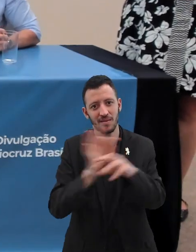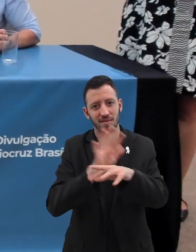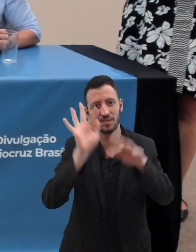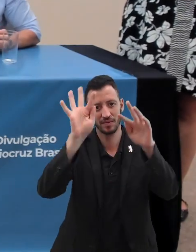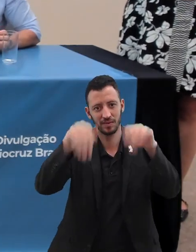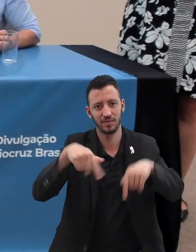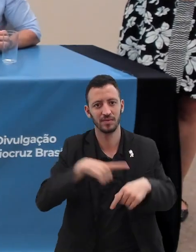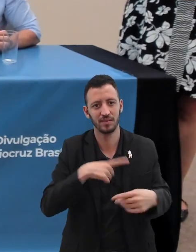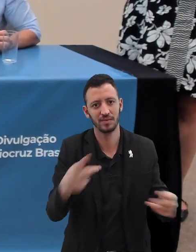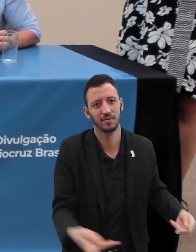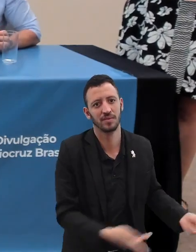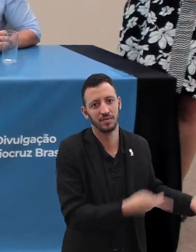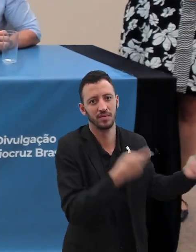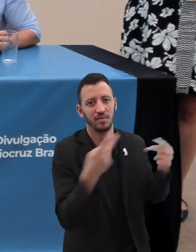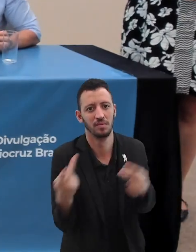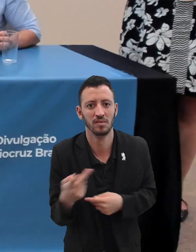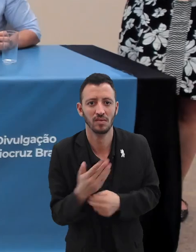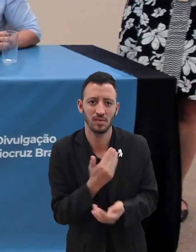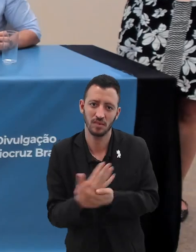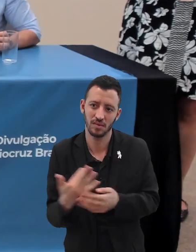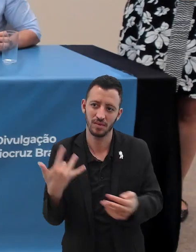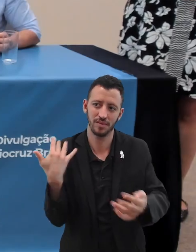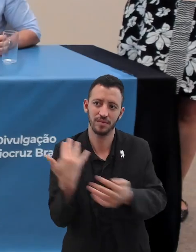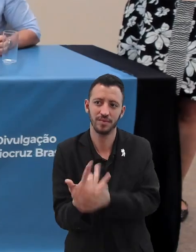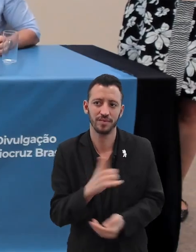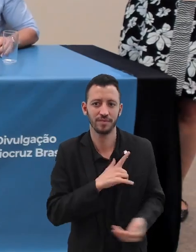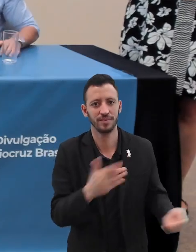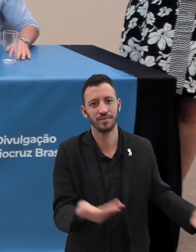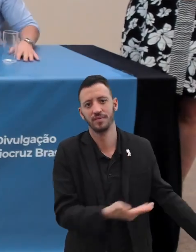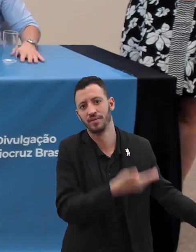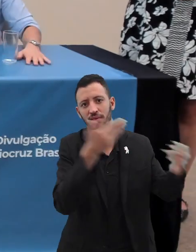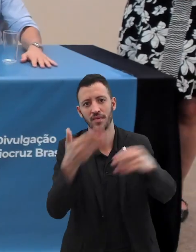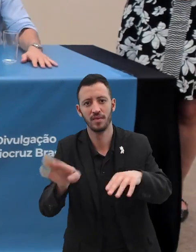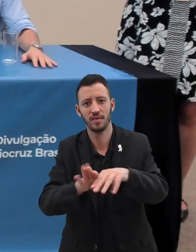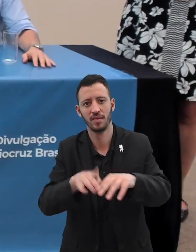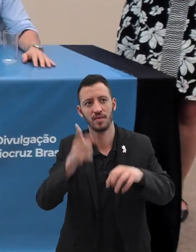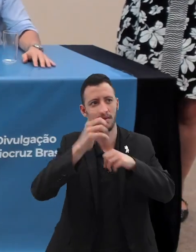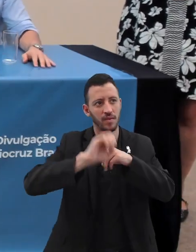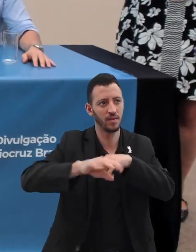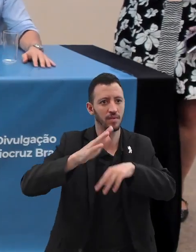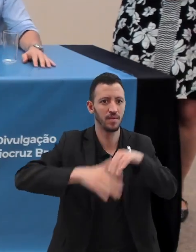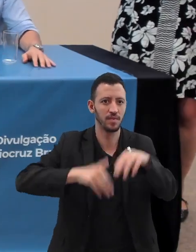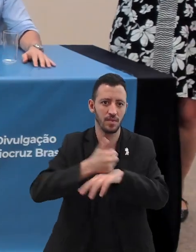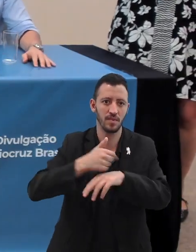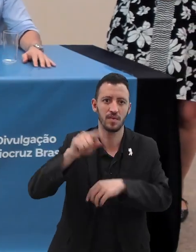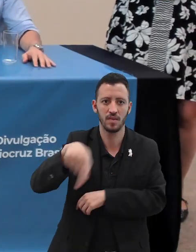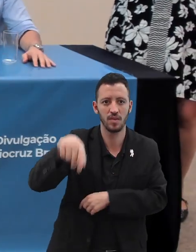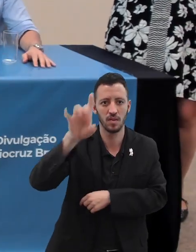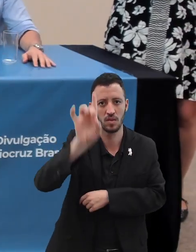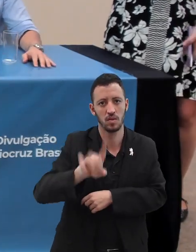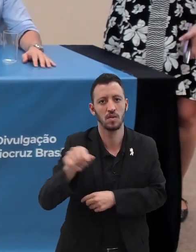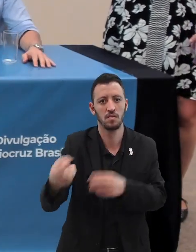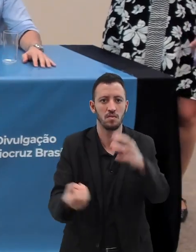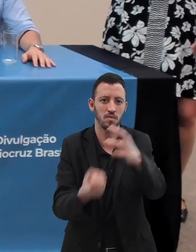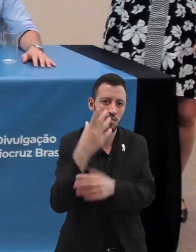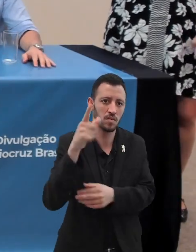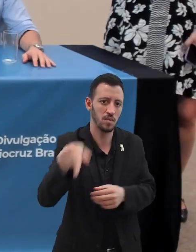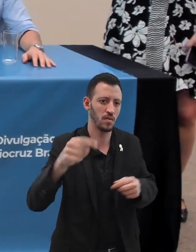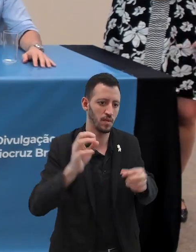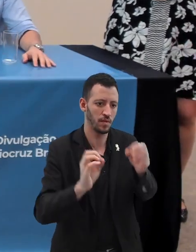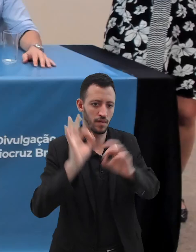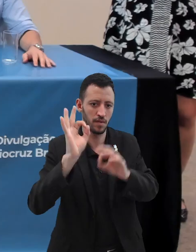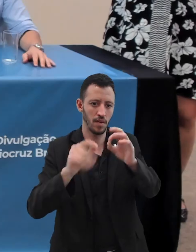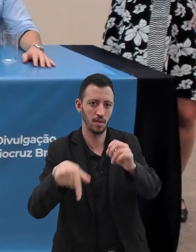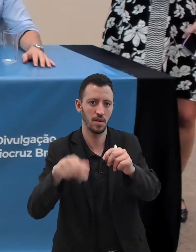final, a gente vai ter a participação, aliás, no início, durante, no final, a participação da educadora e diretora que foi responsável pela produção